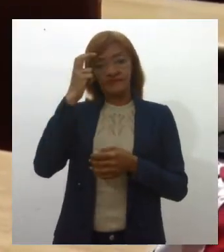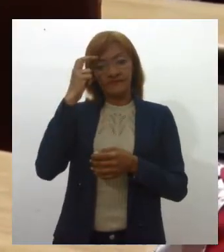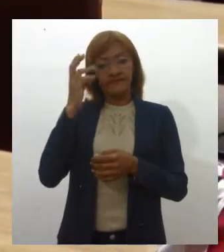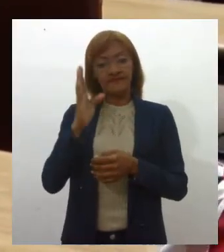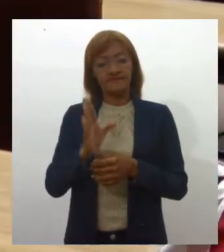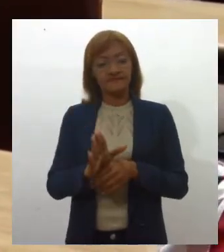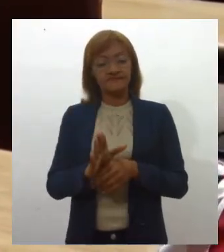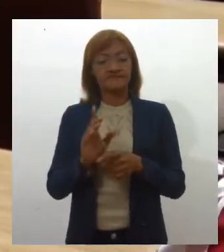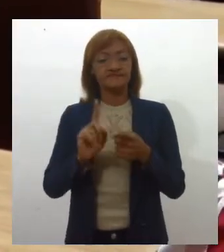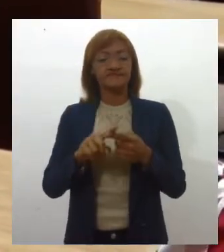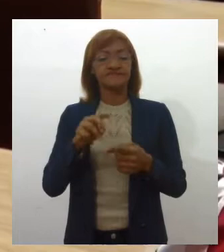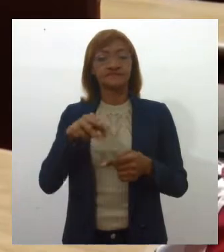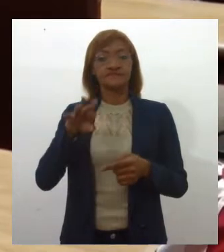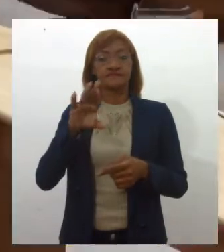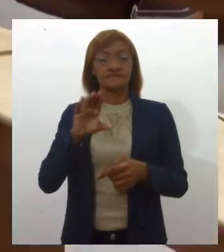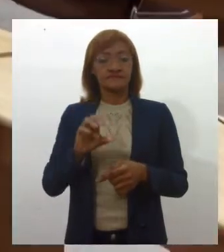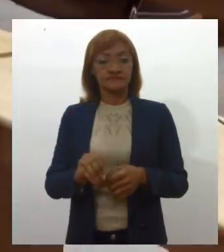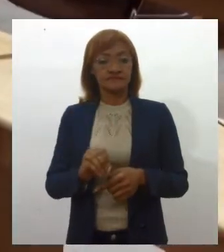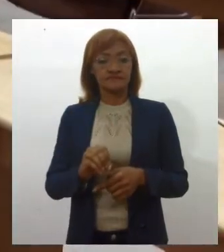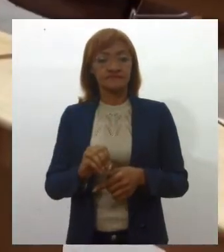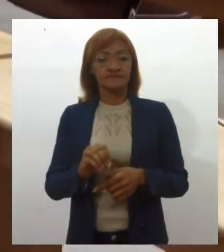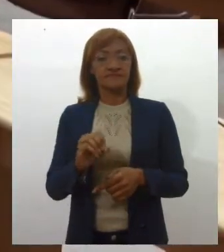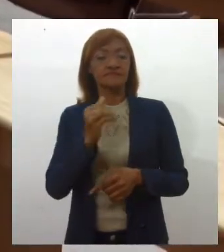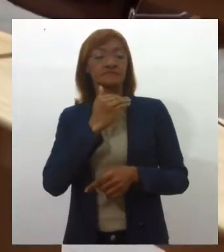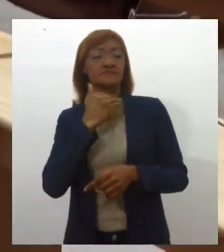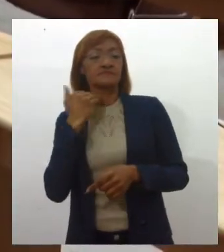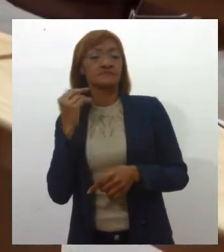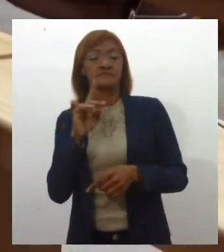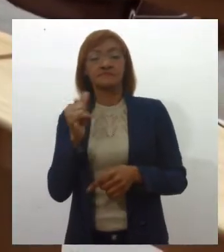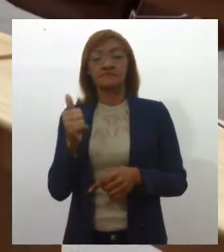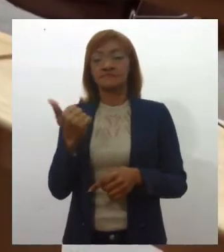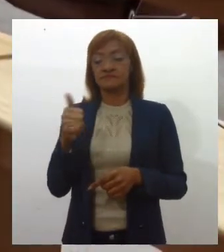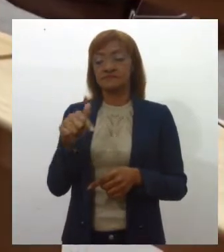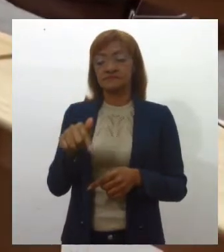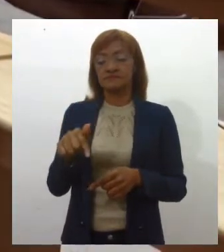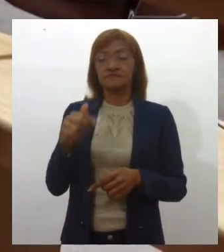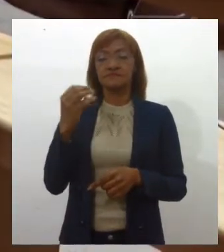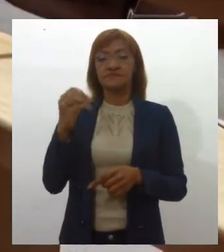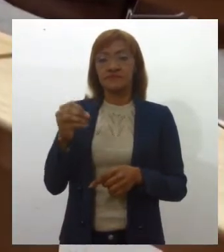que faleceu no dia 17 de outubro, após abordar suspeitos